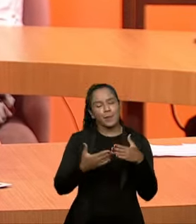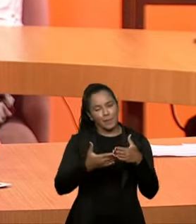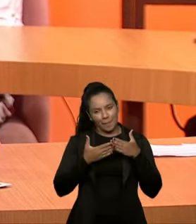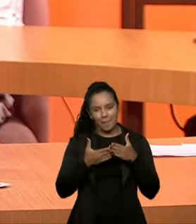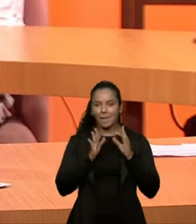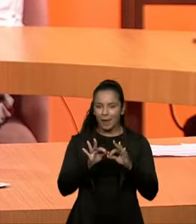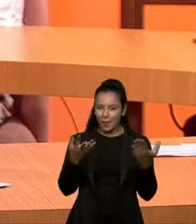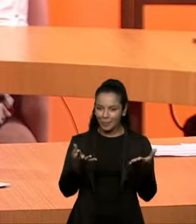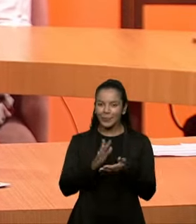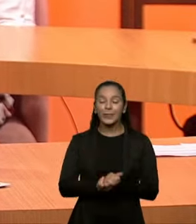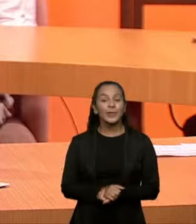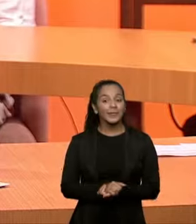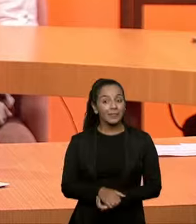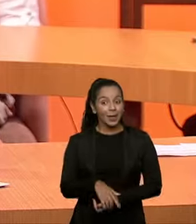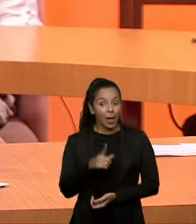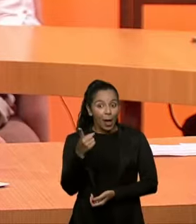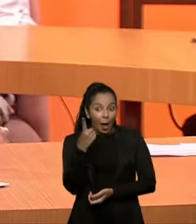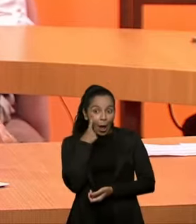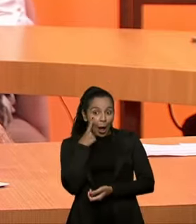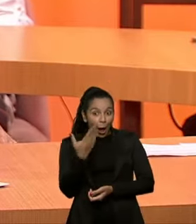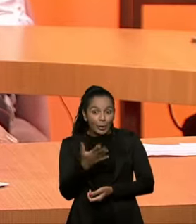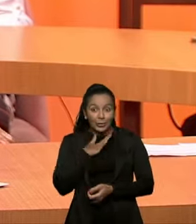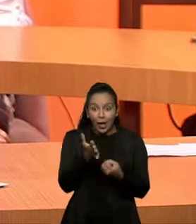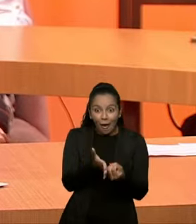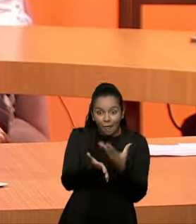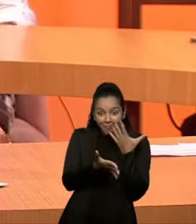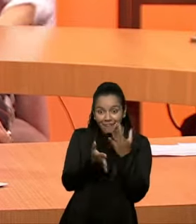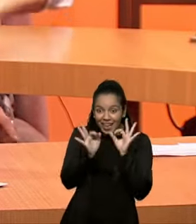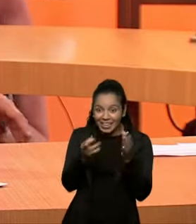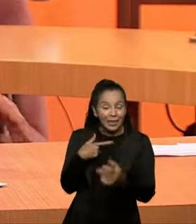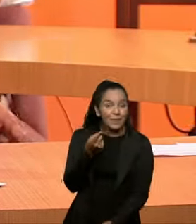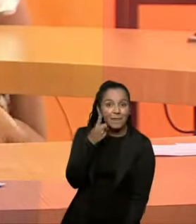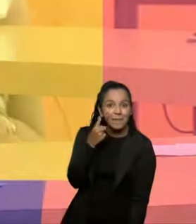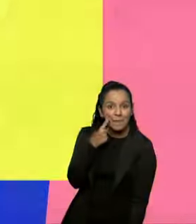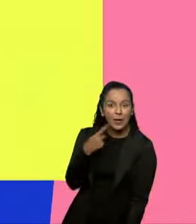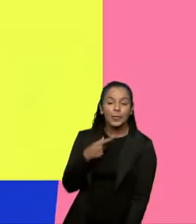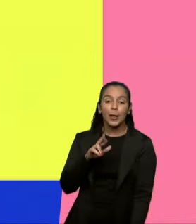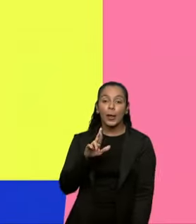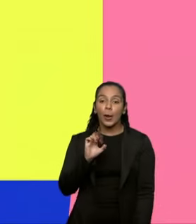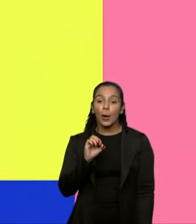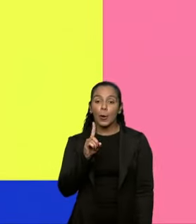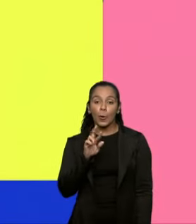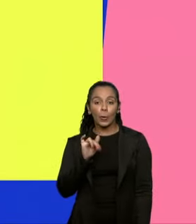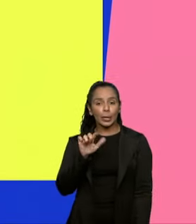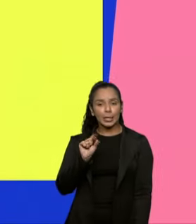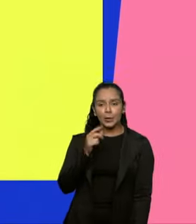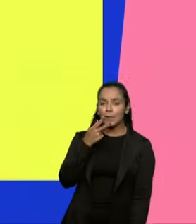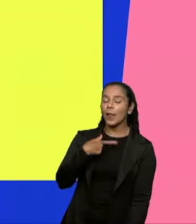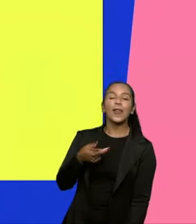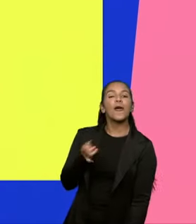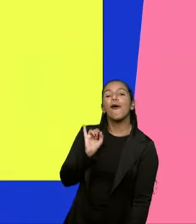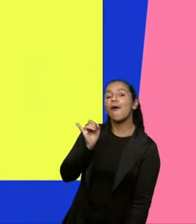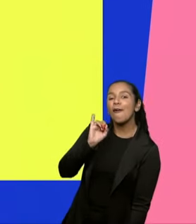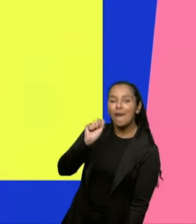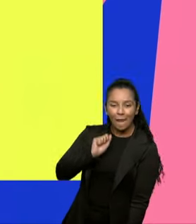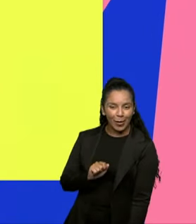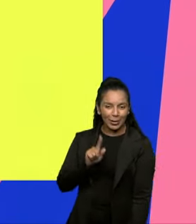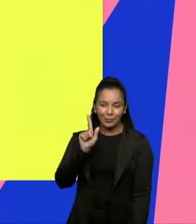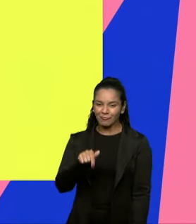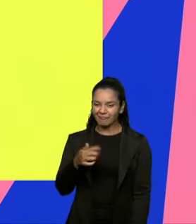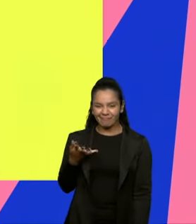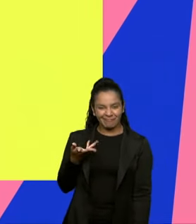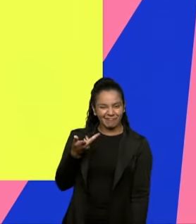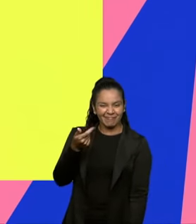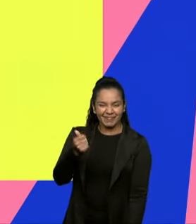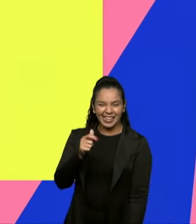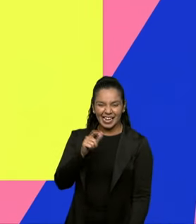tá? Olha, gente, já chegou a mensagem. Vamos lá. O Rodrigo Diniz Paiva tá dizendo, oi, gente, hein? Um clássico é